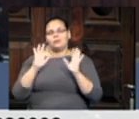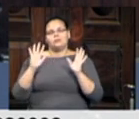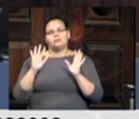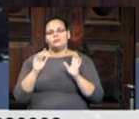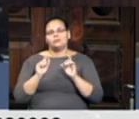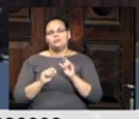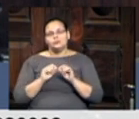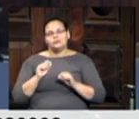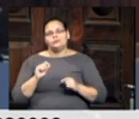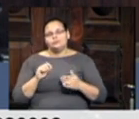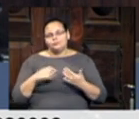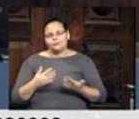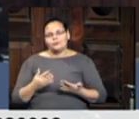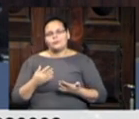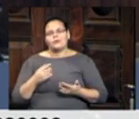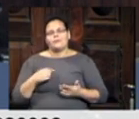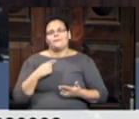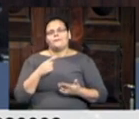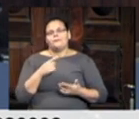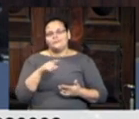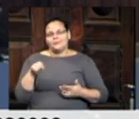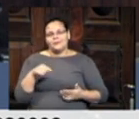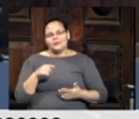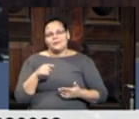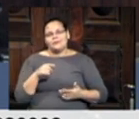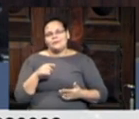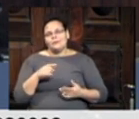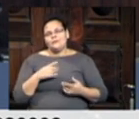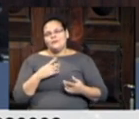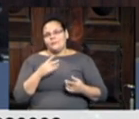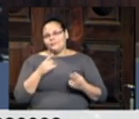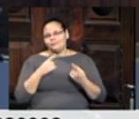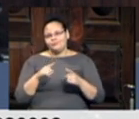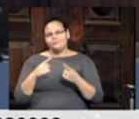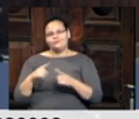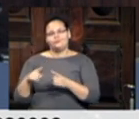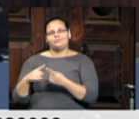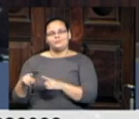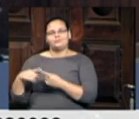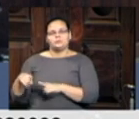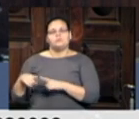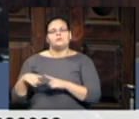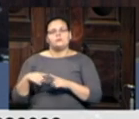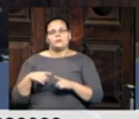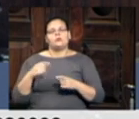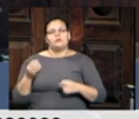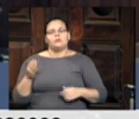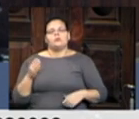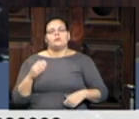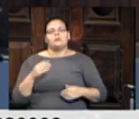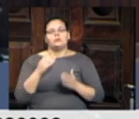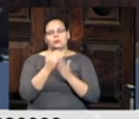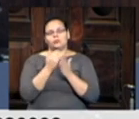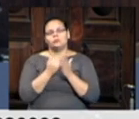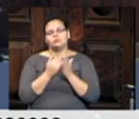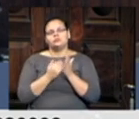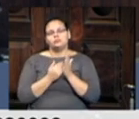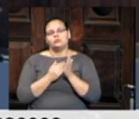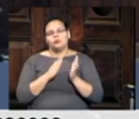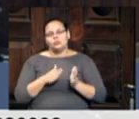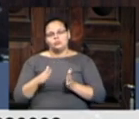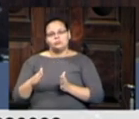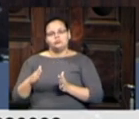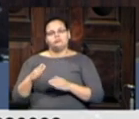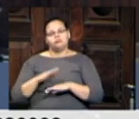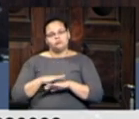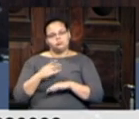por incapazes para intimidar este magistrado, que julgou os feitos que vieram de acordo com o ordenamento e